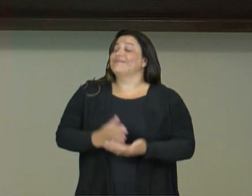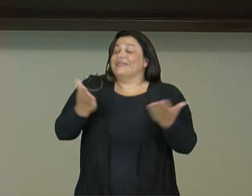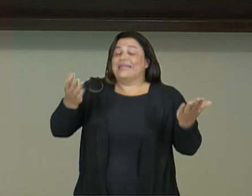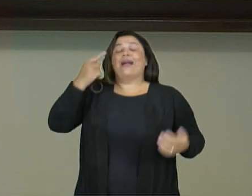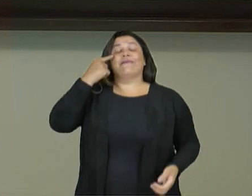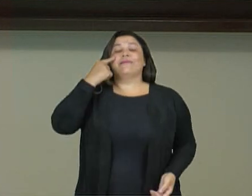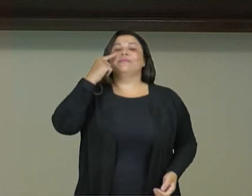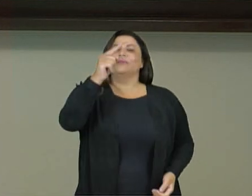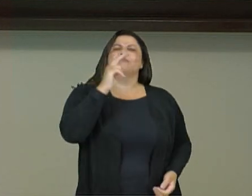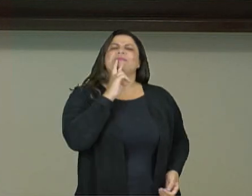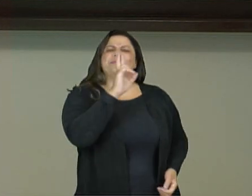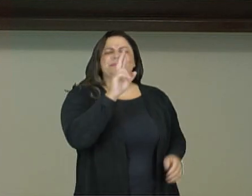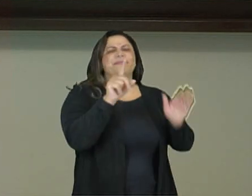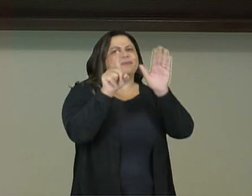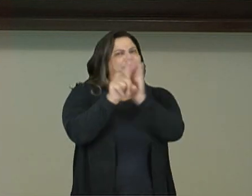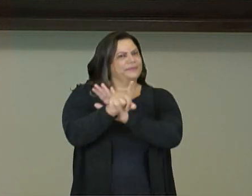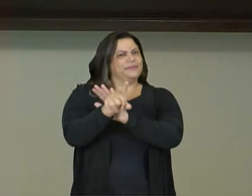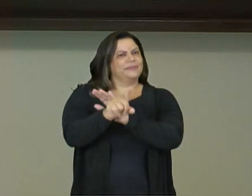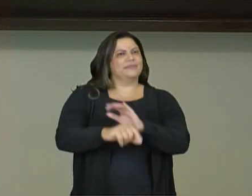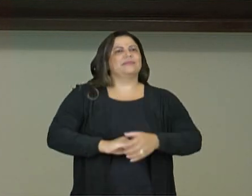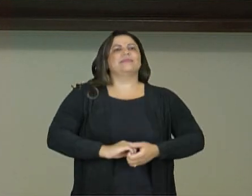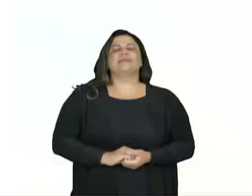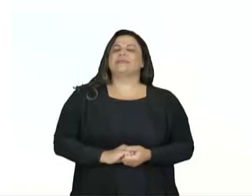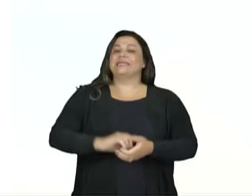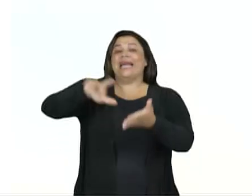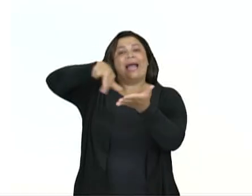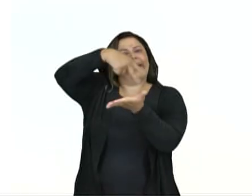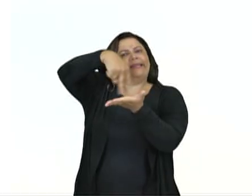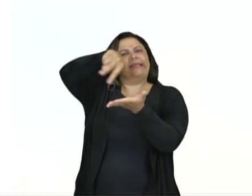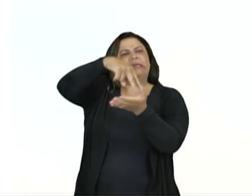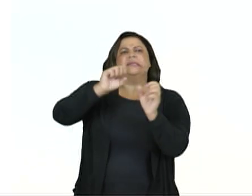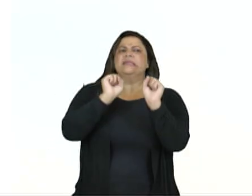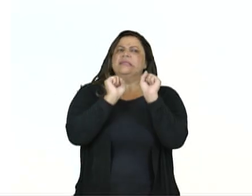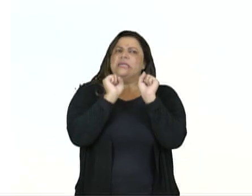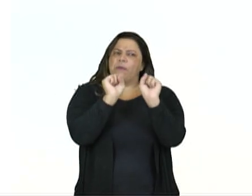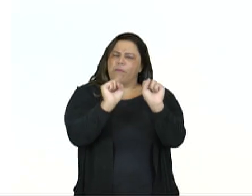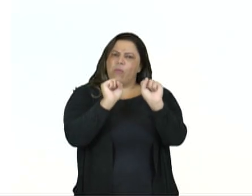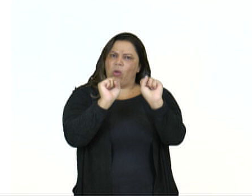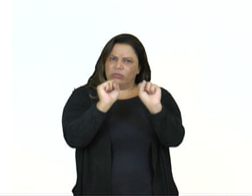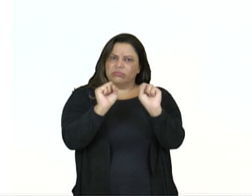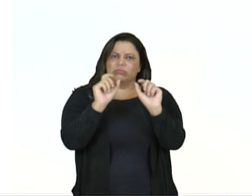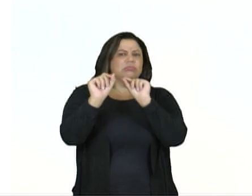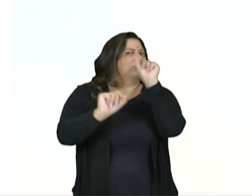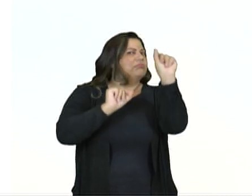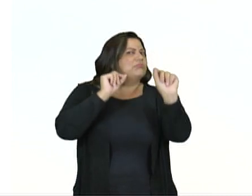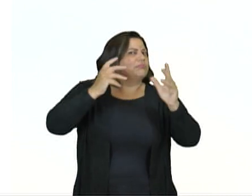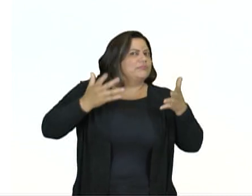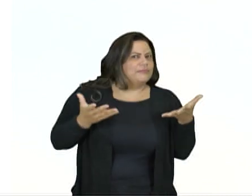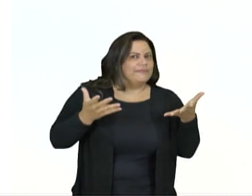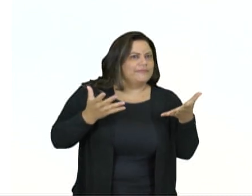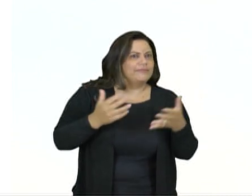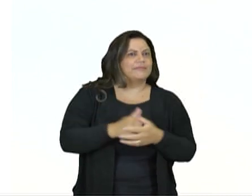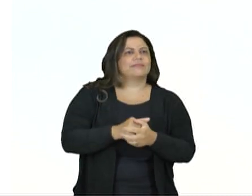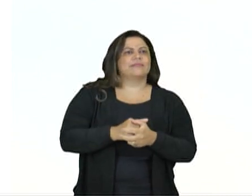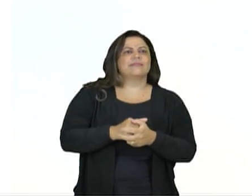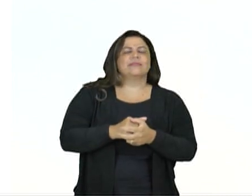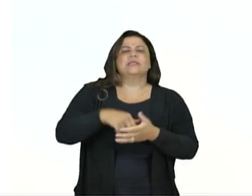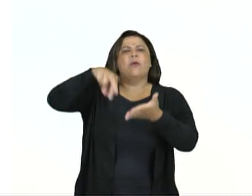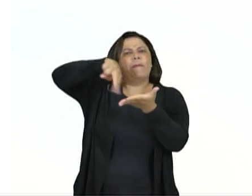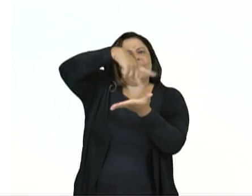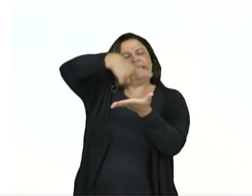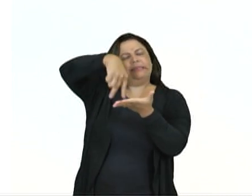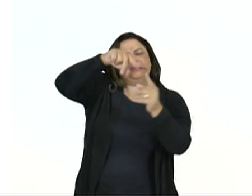Vamos ver aqui então o nosso quiz? A dança pode partir de uma coreografia ou